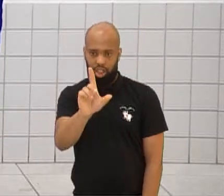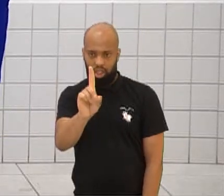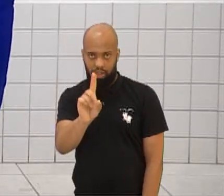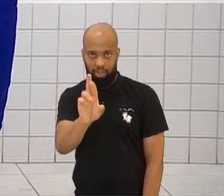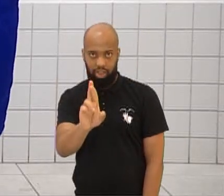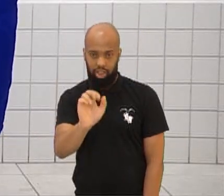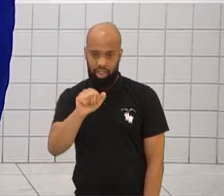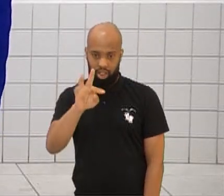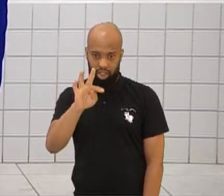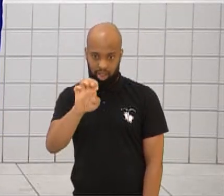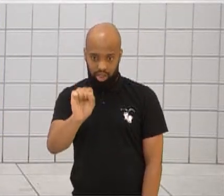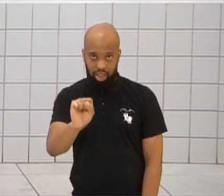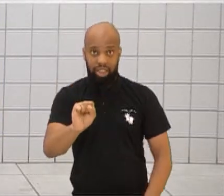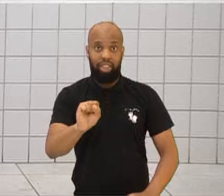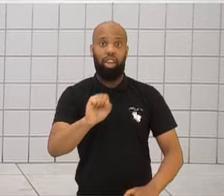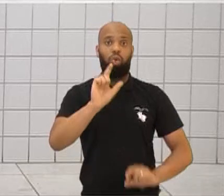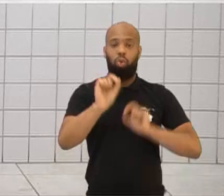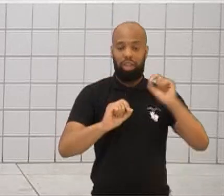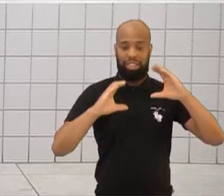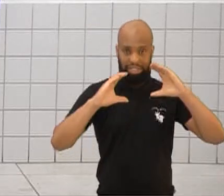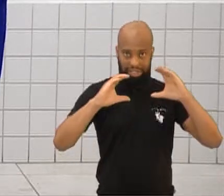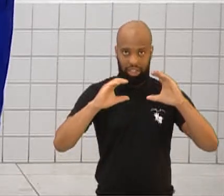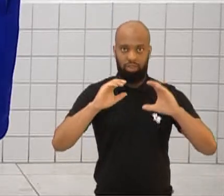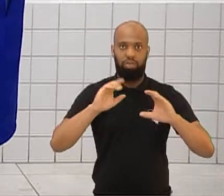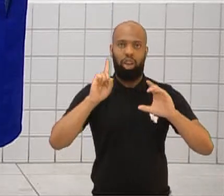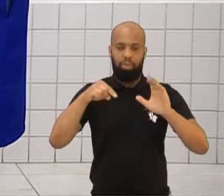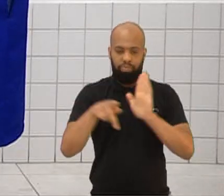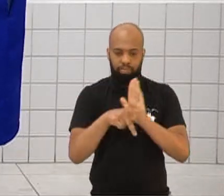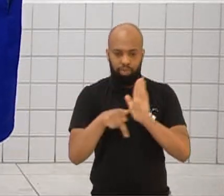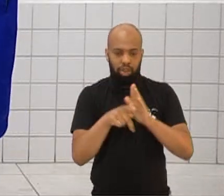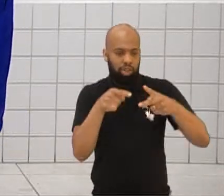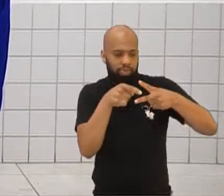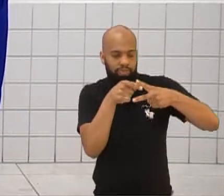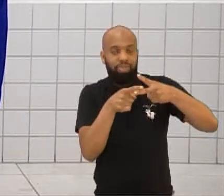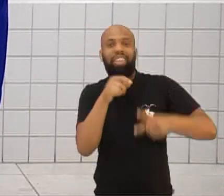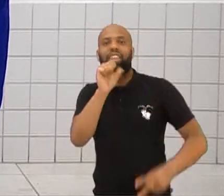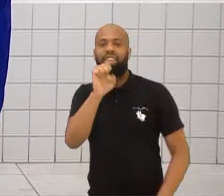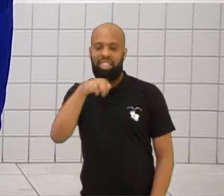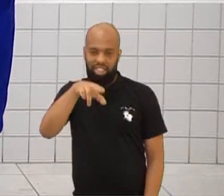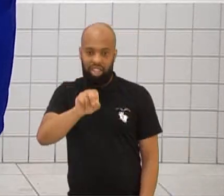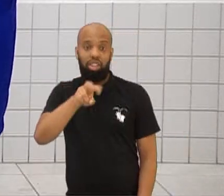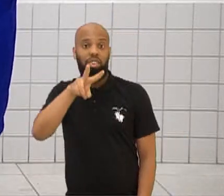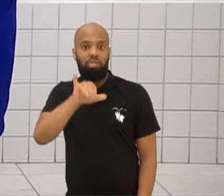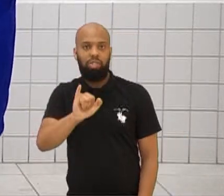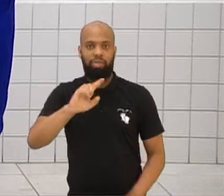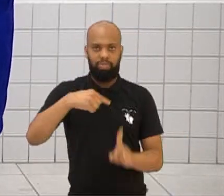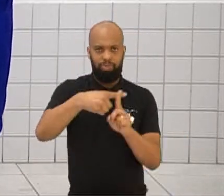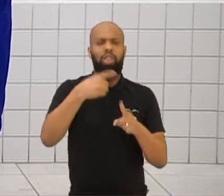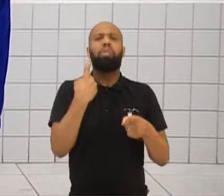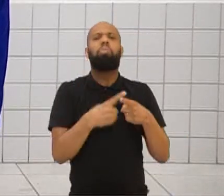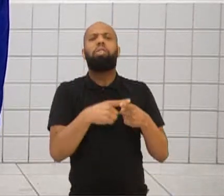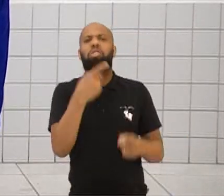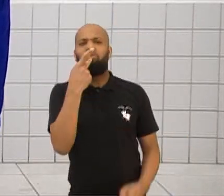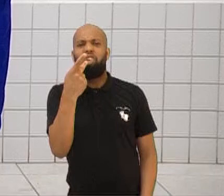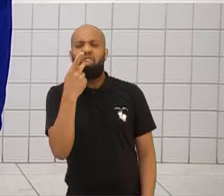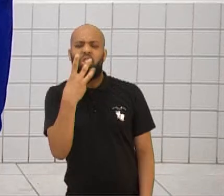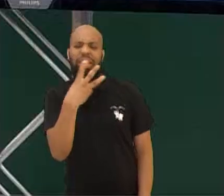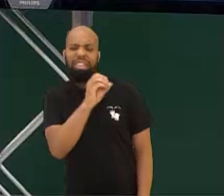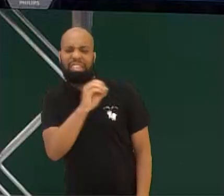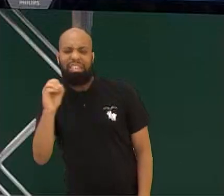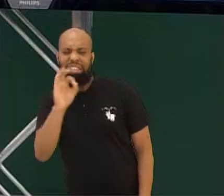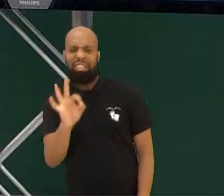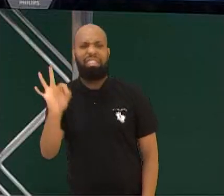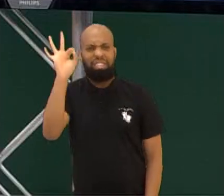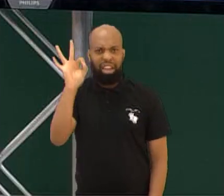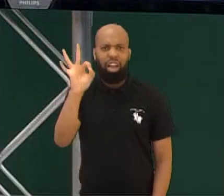seno, o valor do cosseno é positivo. E por que a professora Jaqueline está falando aí de seno de 300 graus,